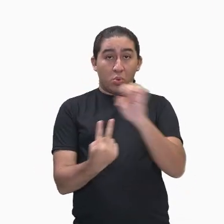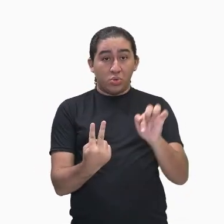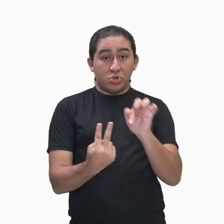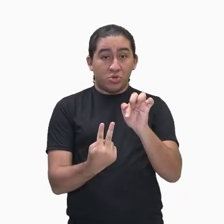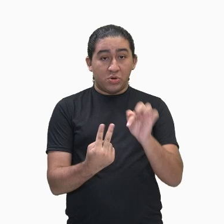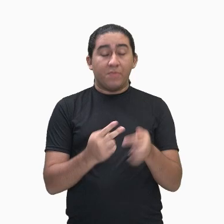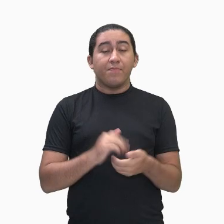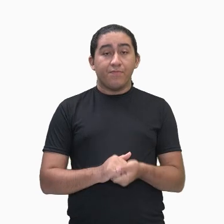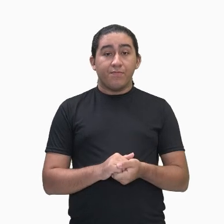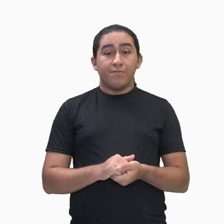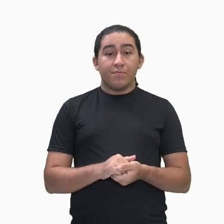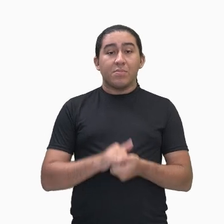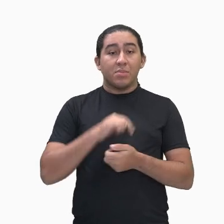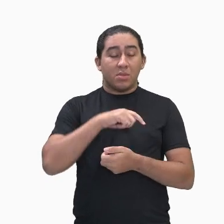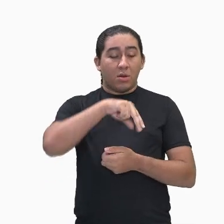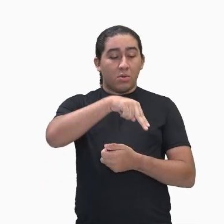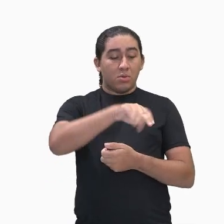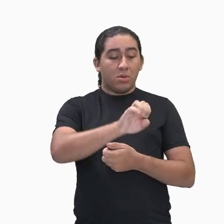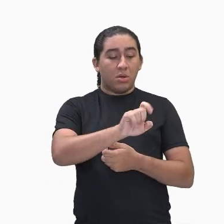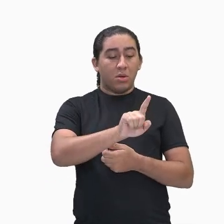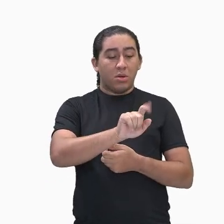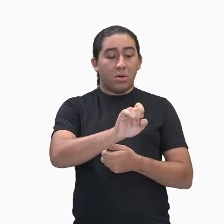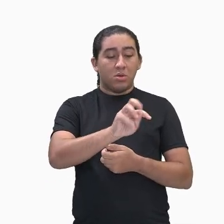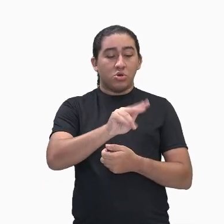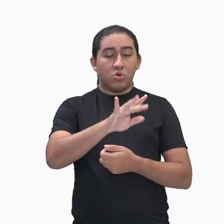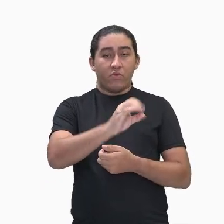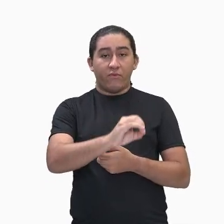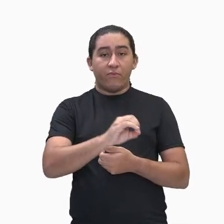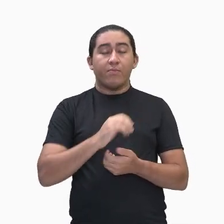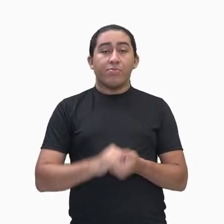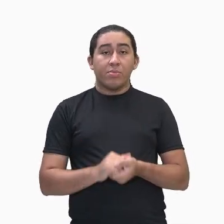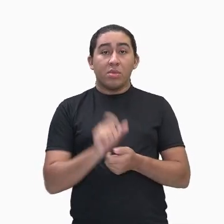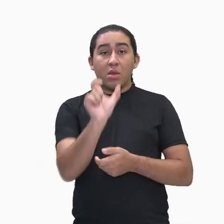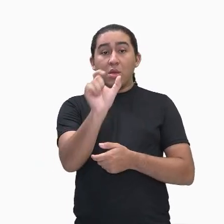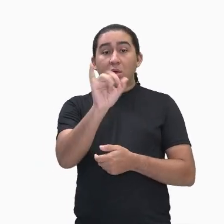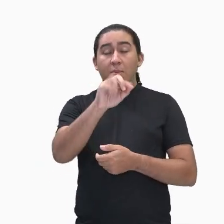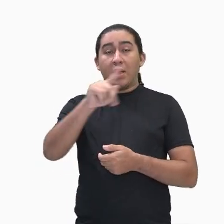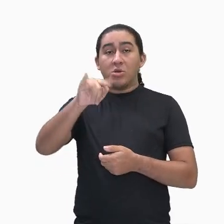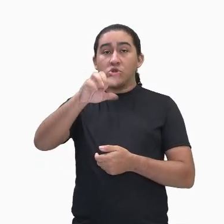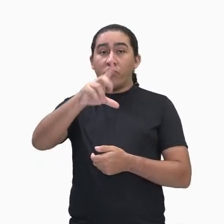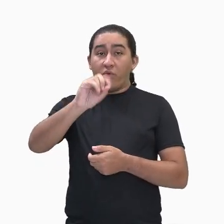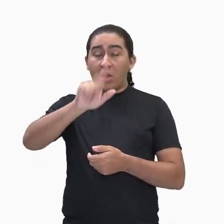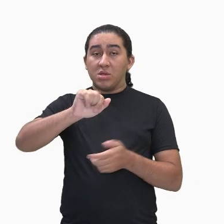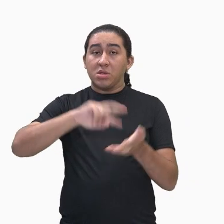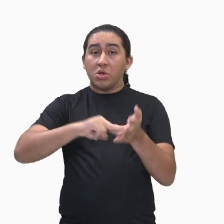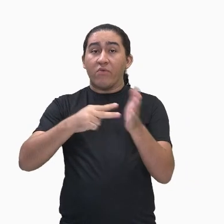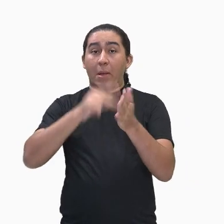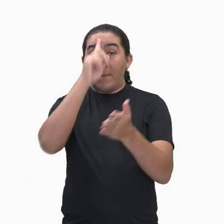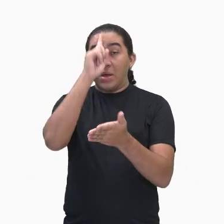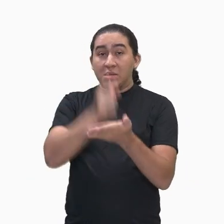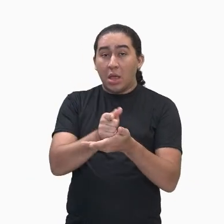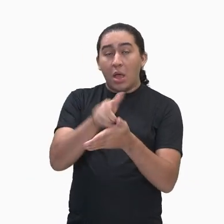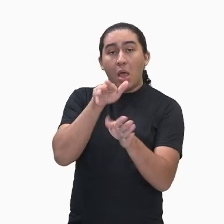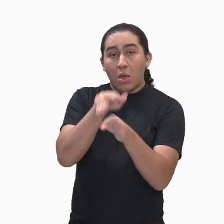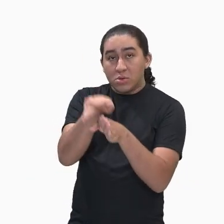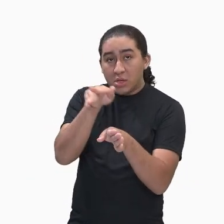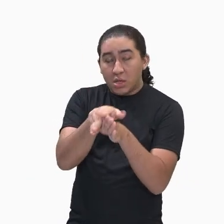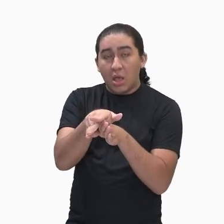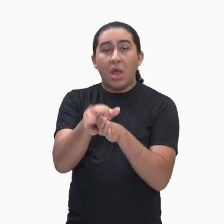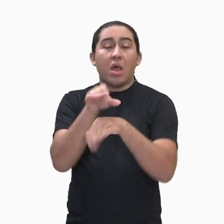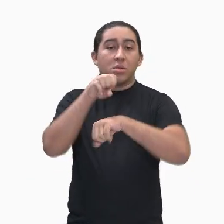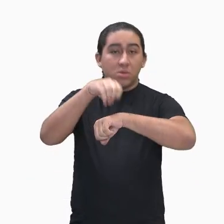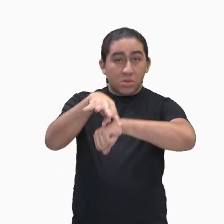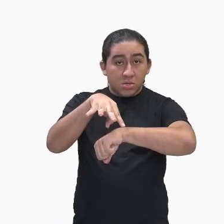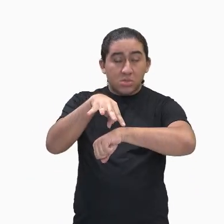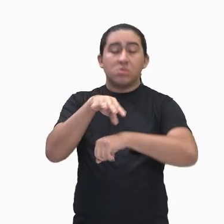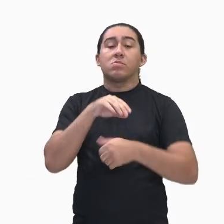que imperativo vem de imperar, mandar, orientar, sugerir. Aí